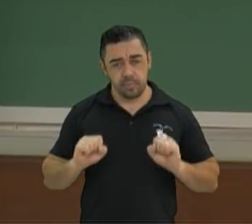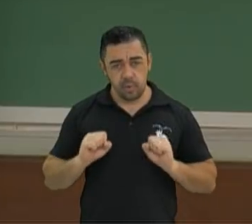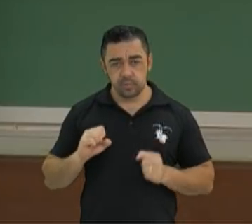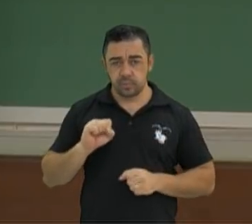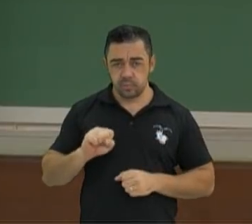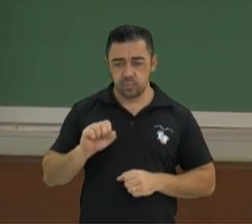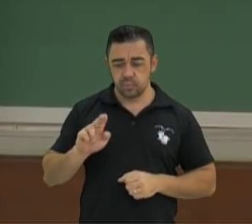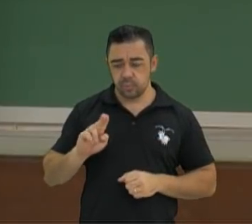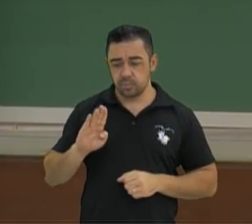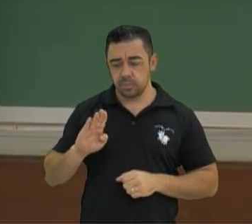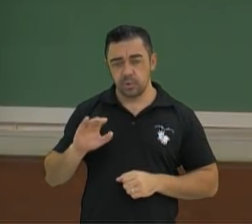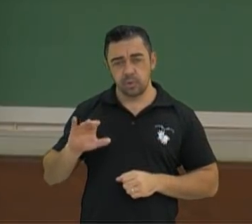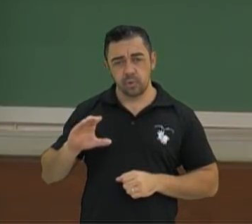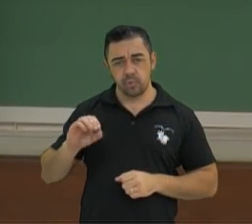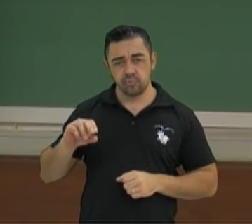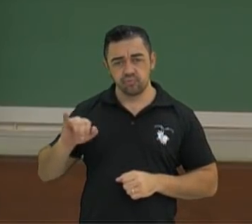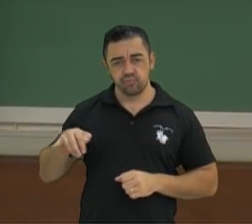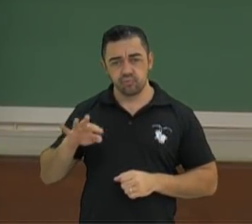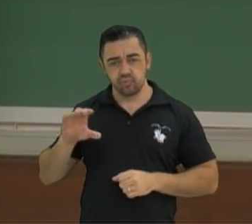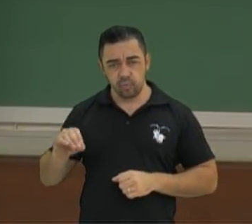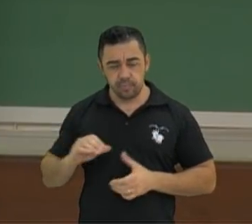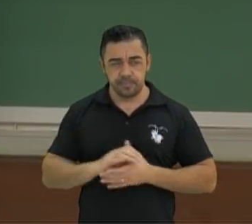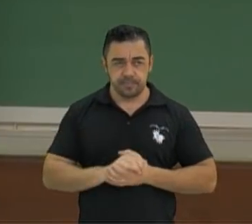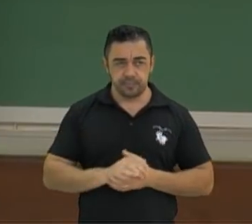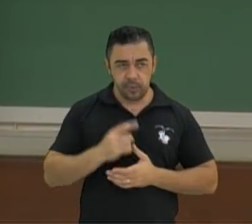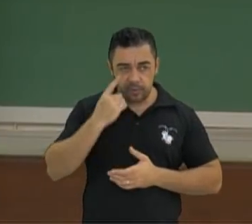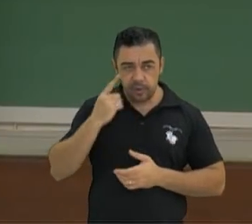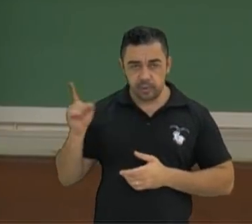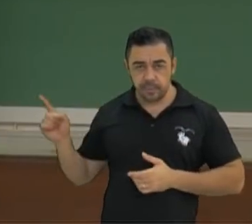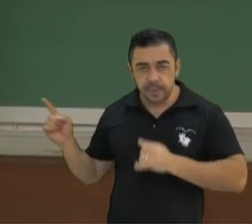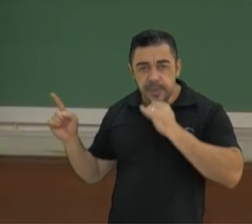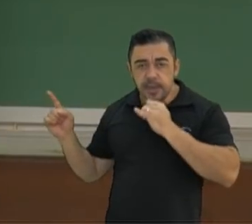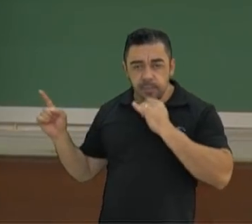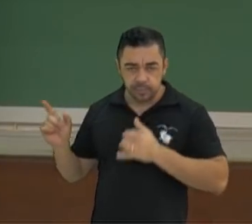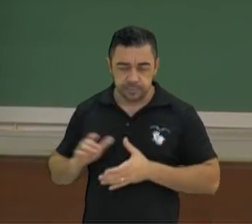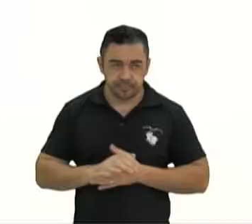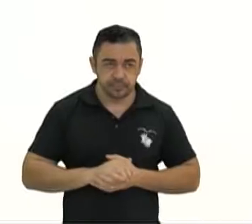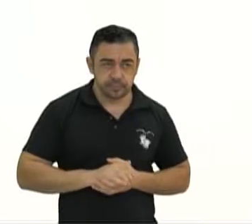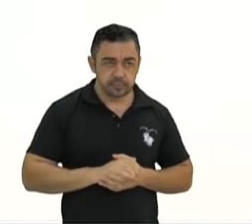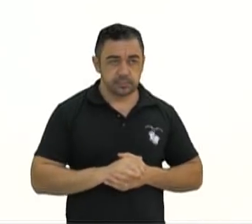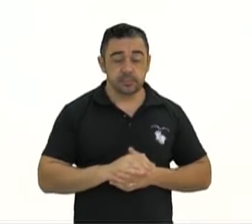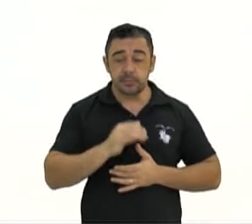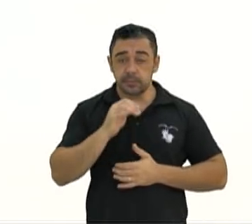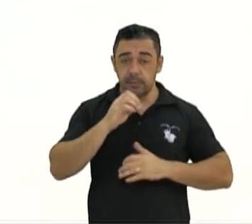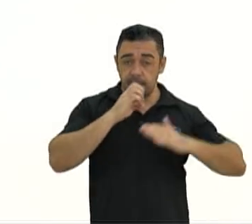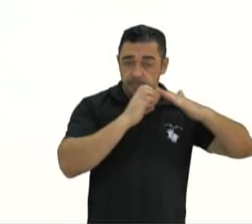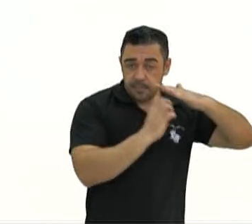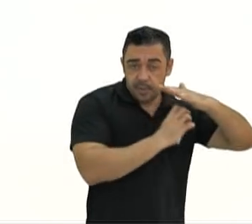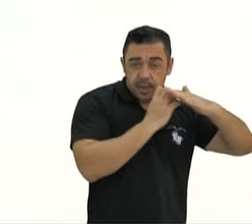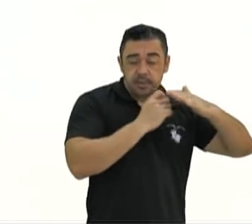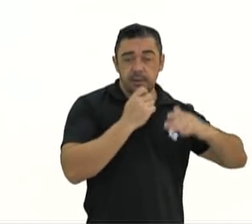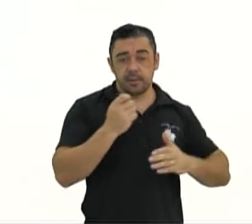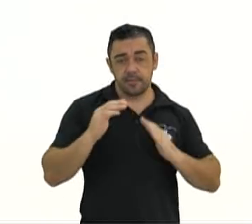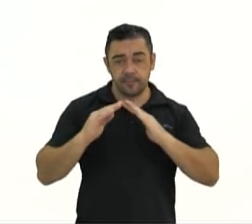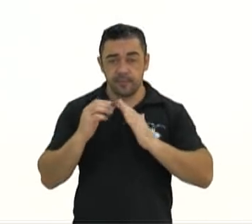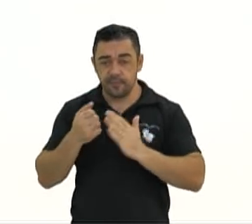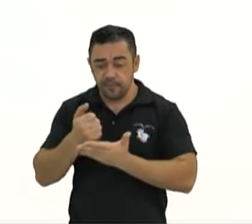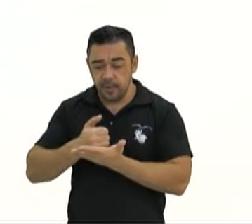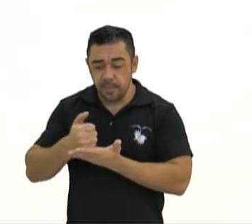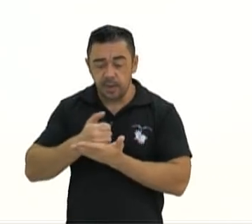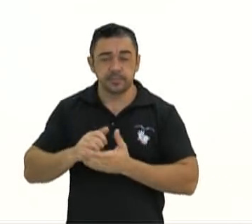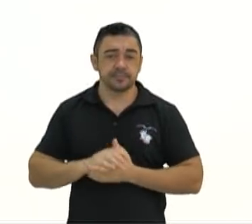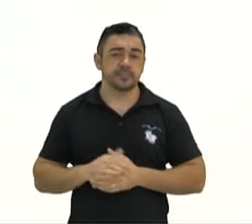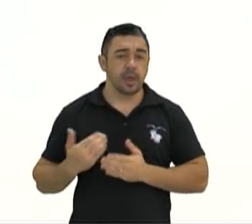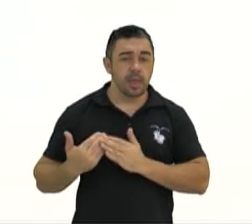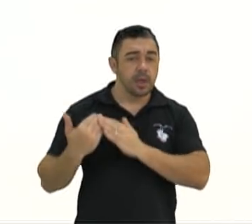subconjunto, ok? Então, vamos lá, veja esse exemplo. Uma empresa farmacêutica é responsável pela produção